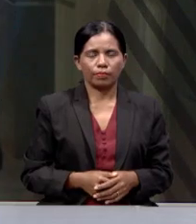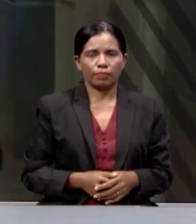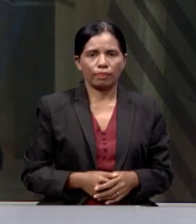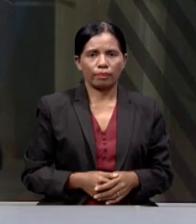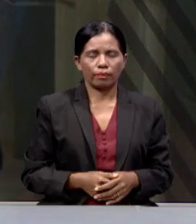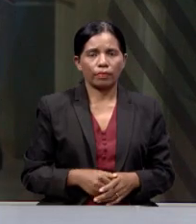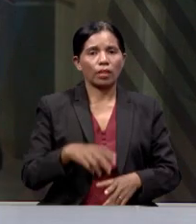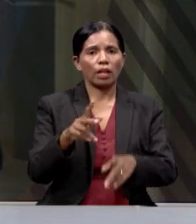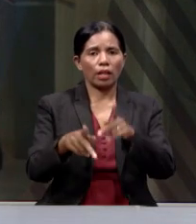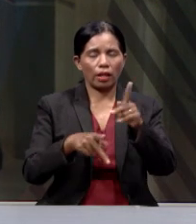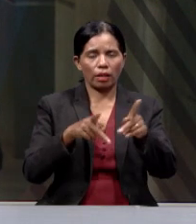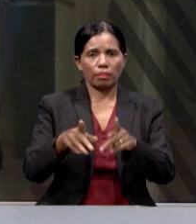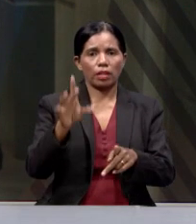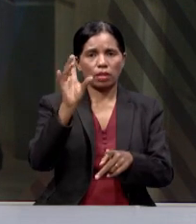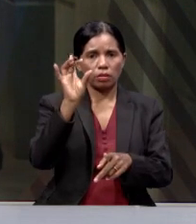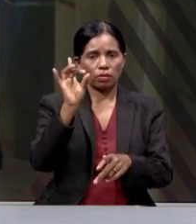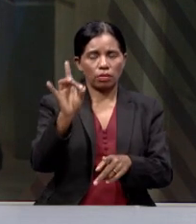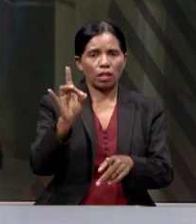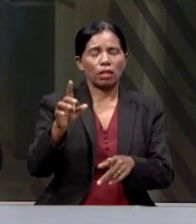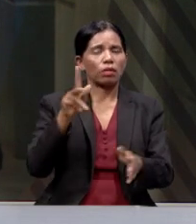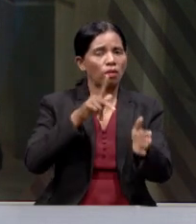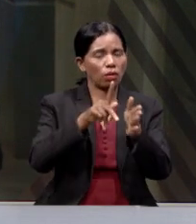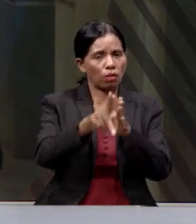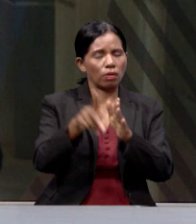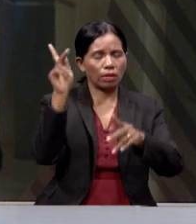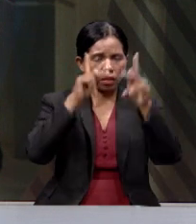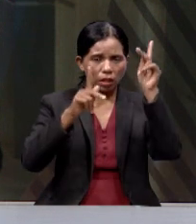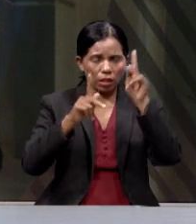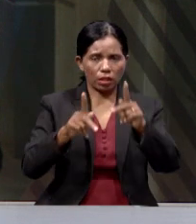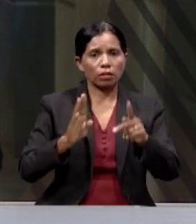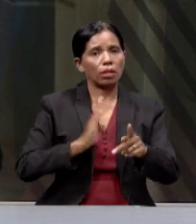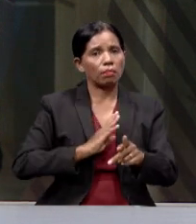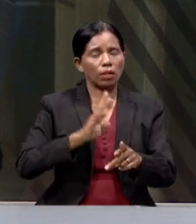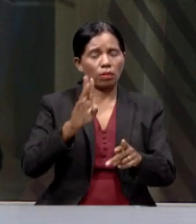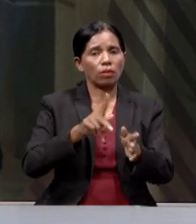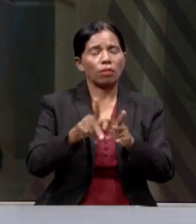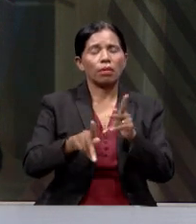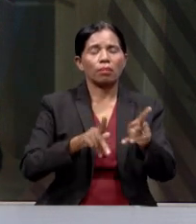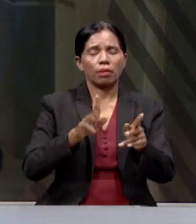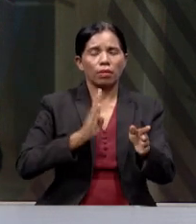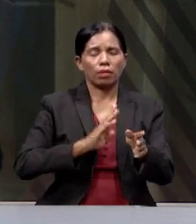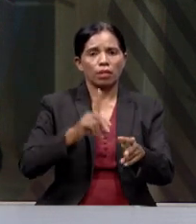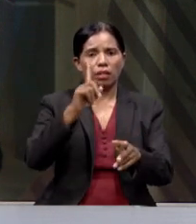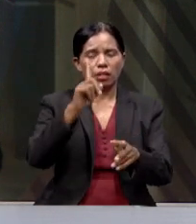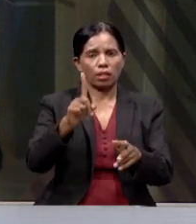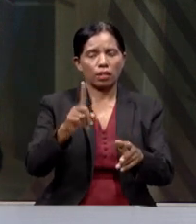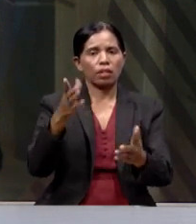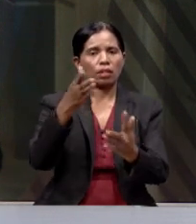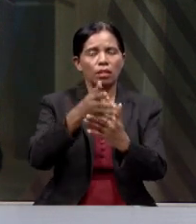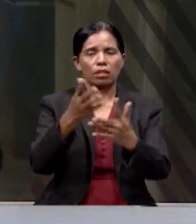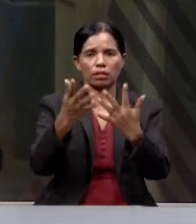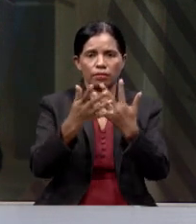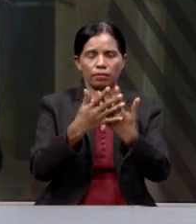Arguido na ingualo nebe desconfia envolve e acaso Kulaube Kora na ida prisão preventiva.